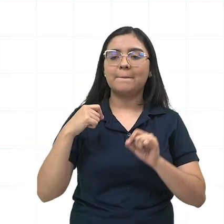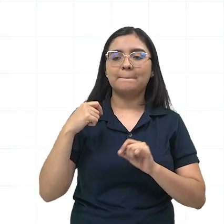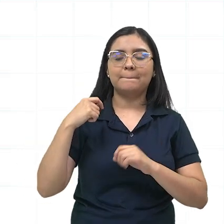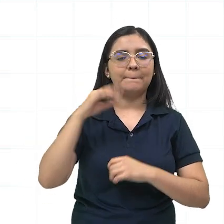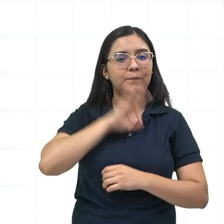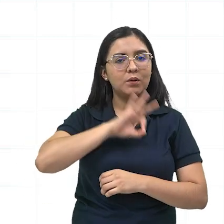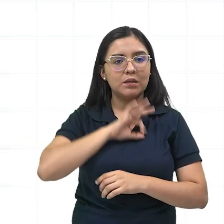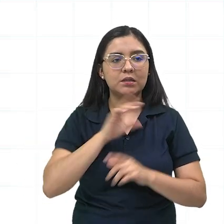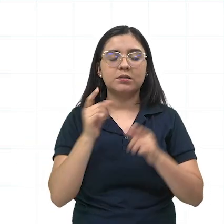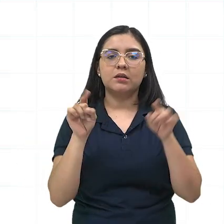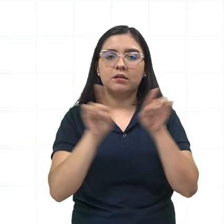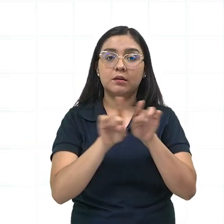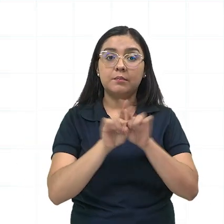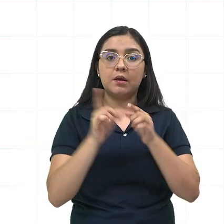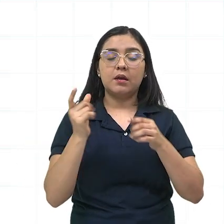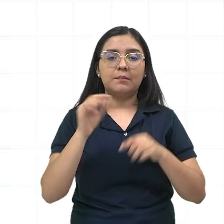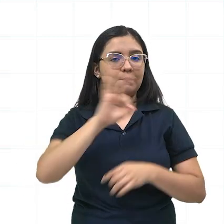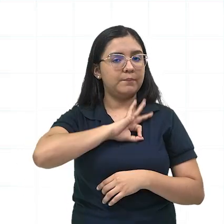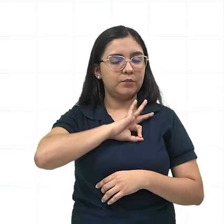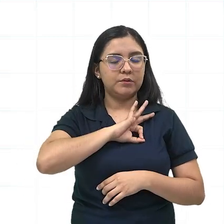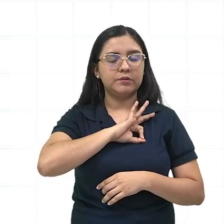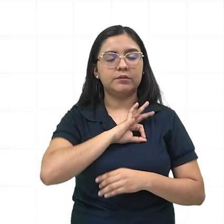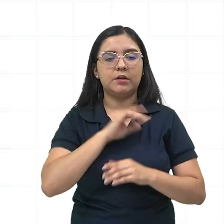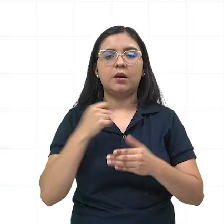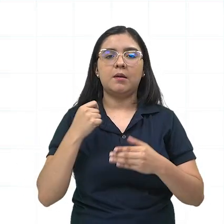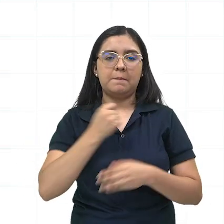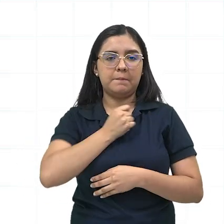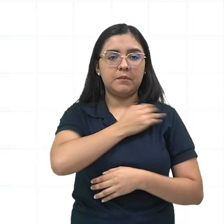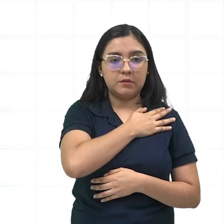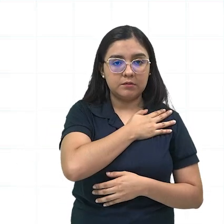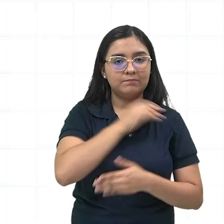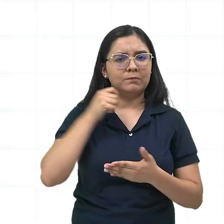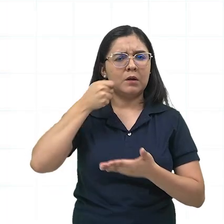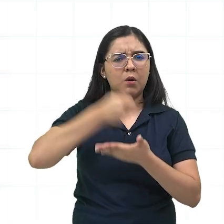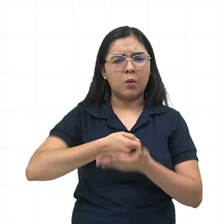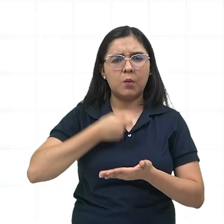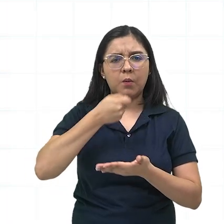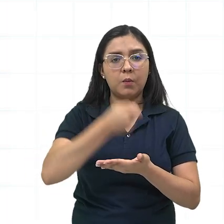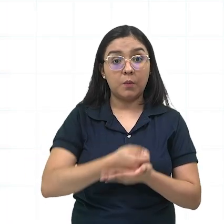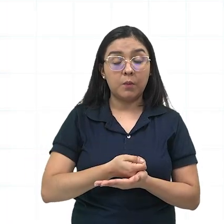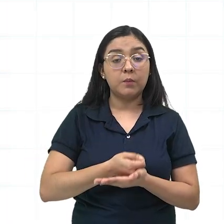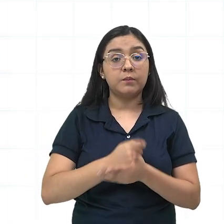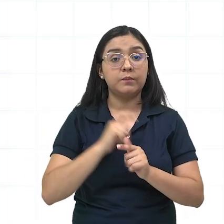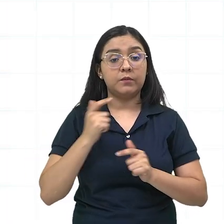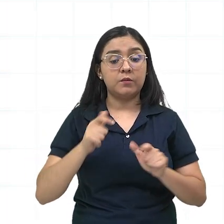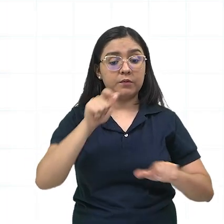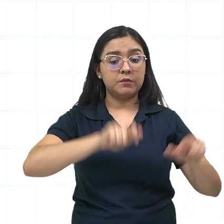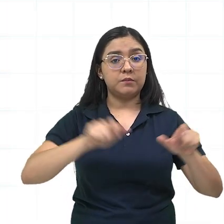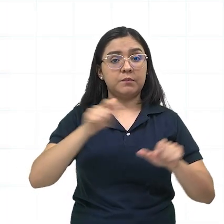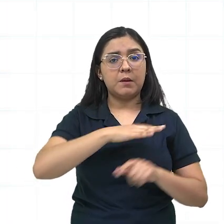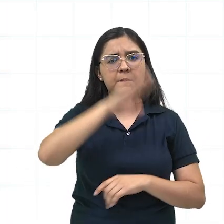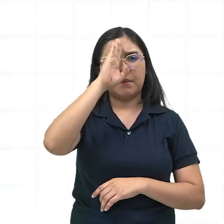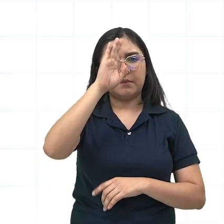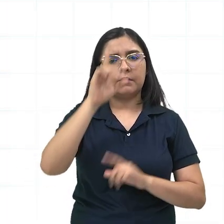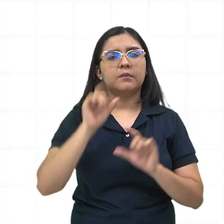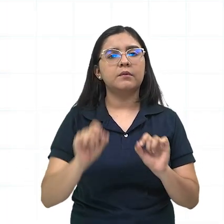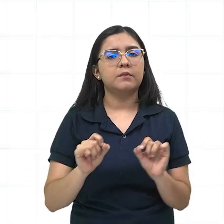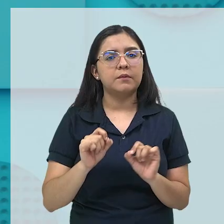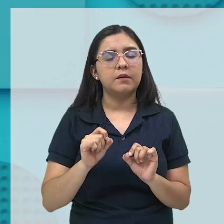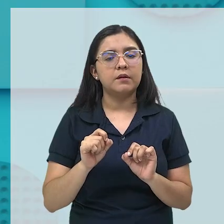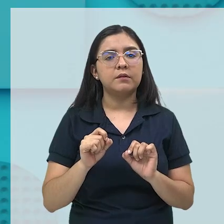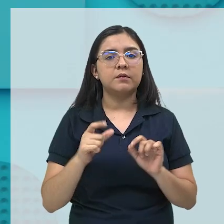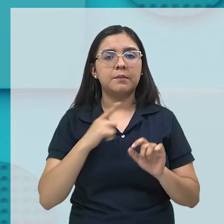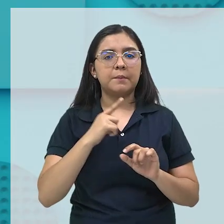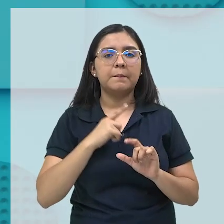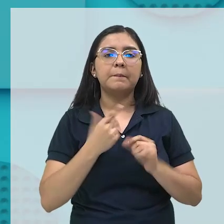polícia, eles vinham com esses instrumentos de repressão. Os militares apareciam para fazer,